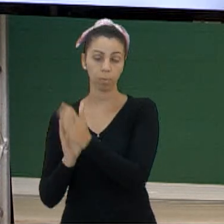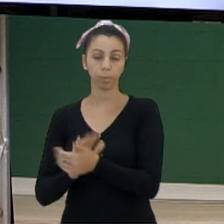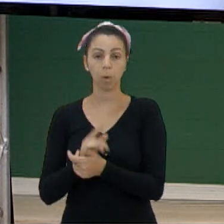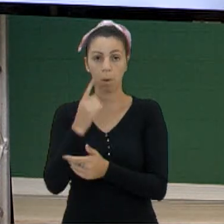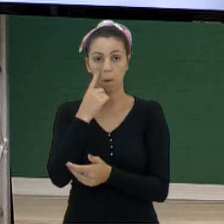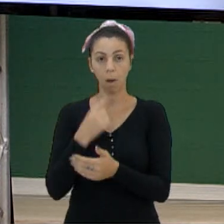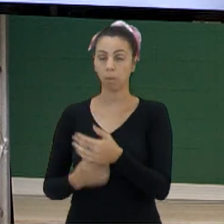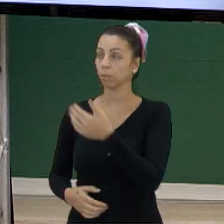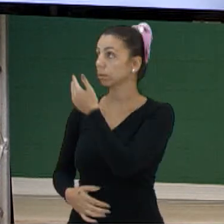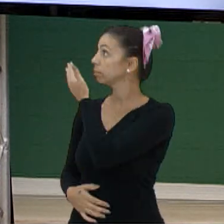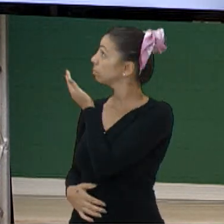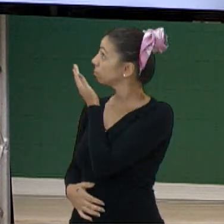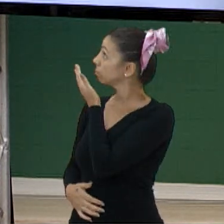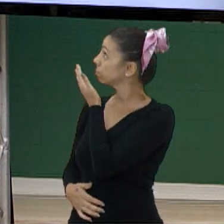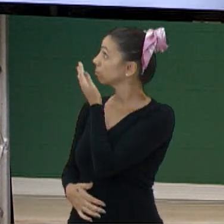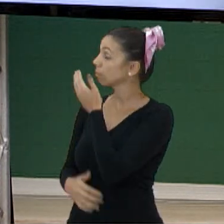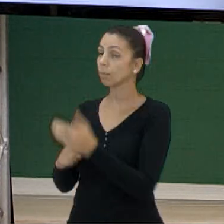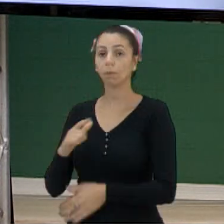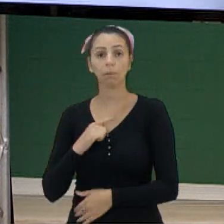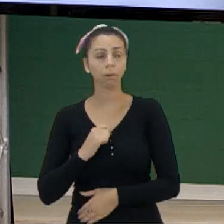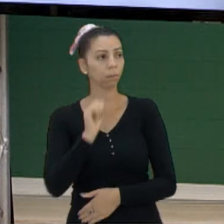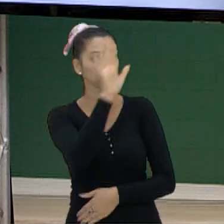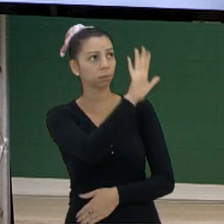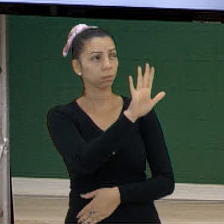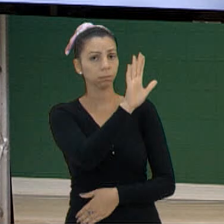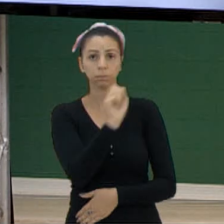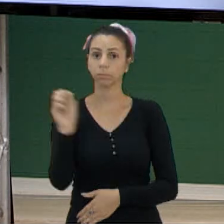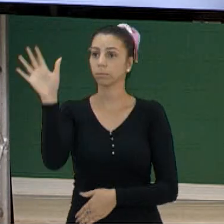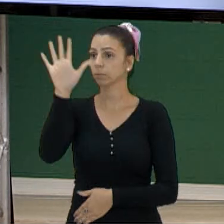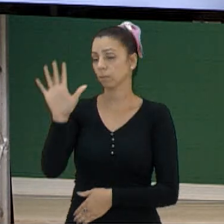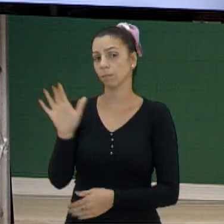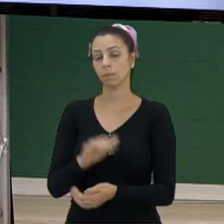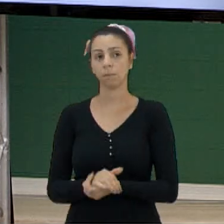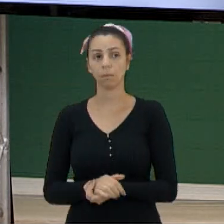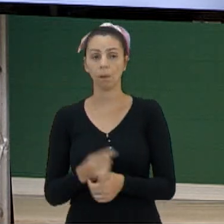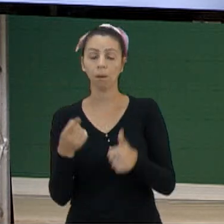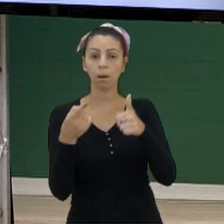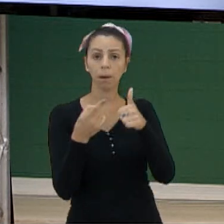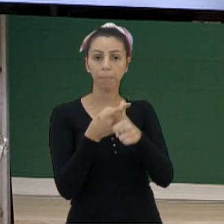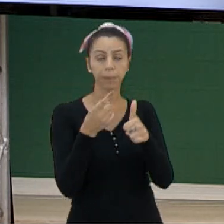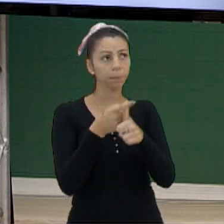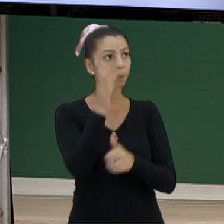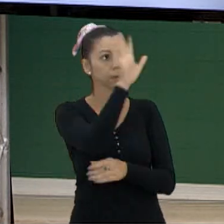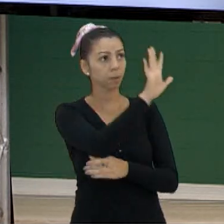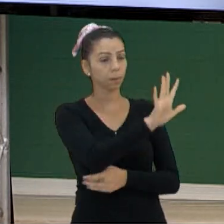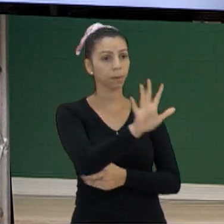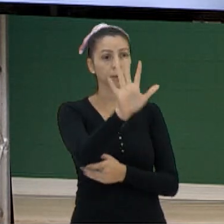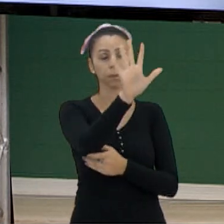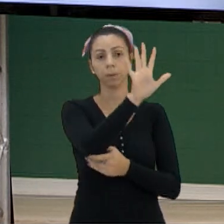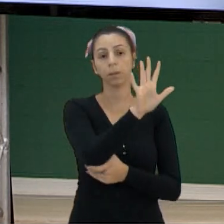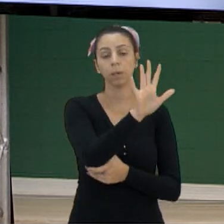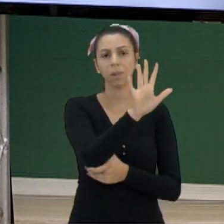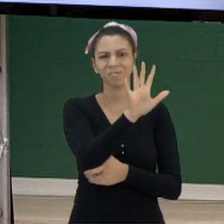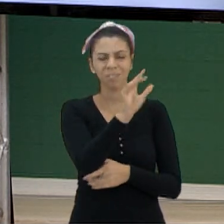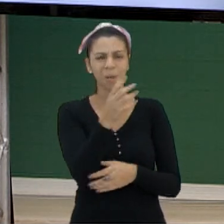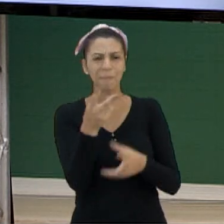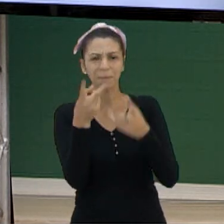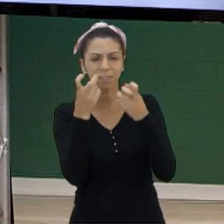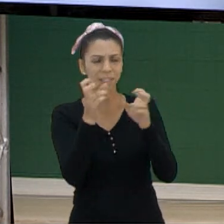obra. O que a gente tem nessa obra aqui? Pessoal, essa primeira obra, ela está